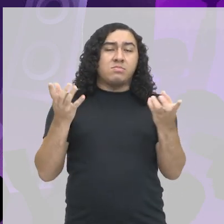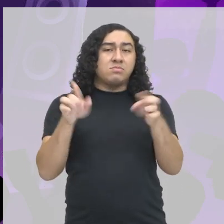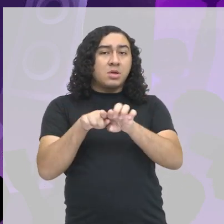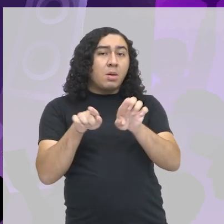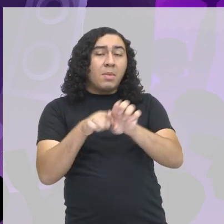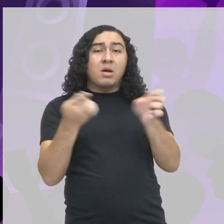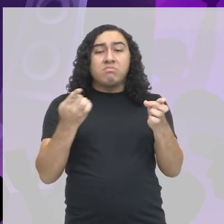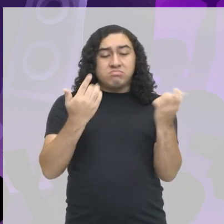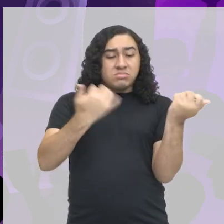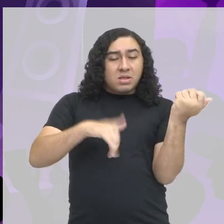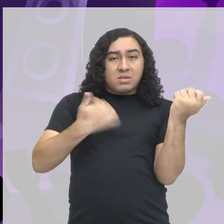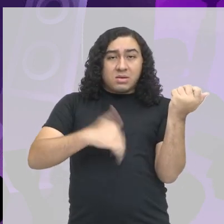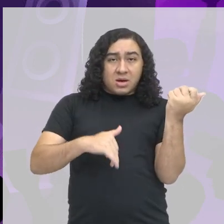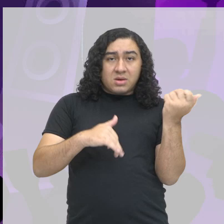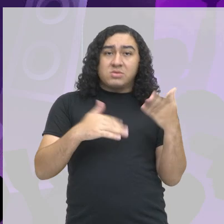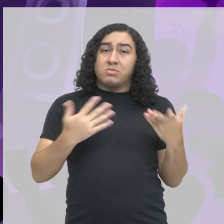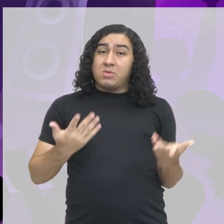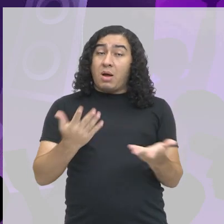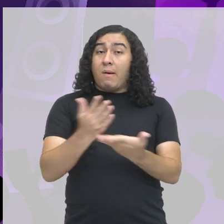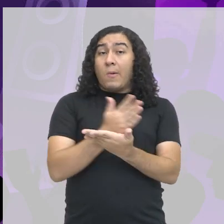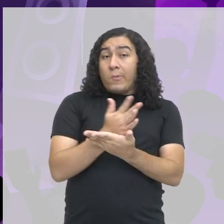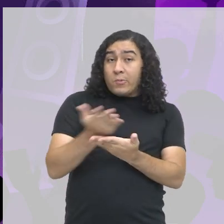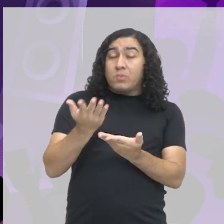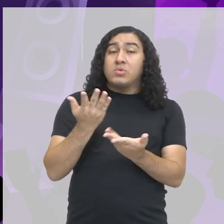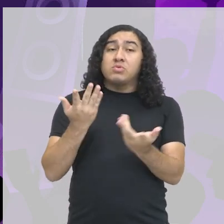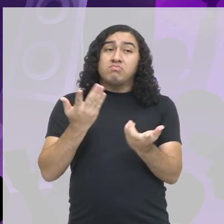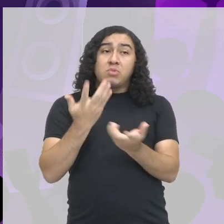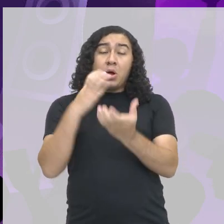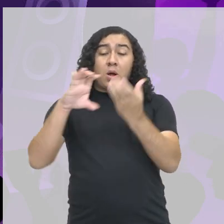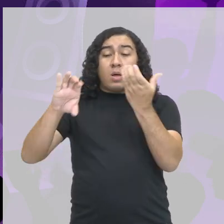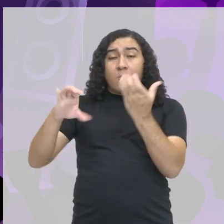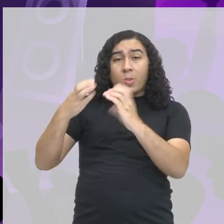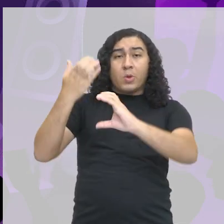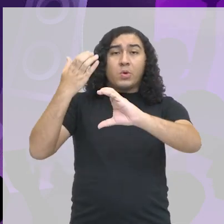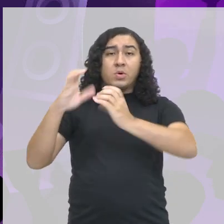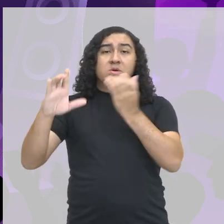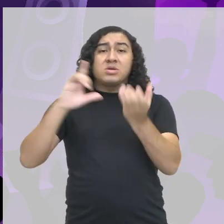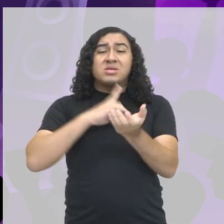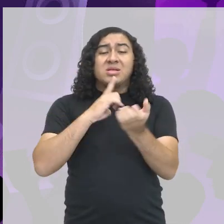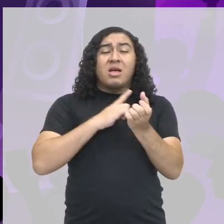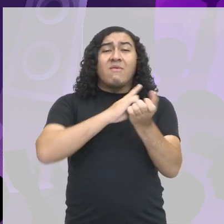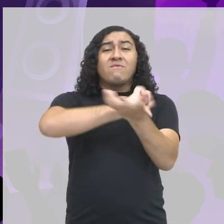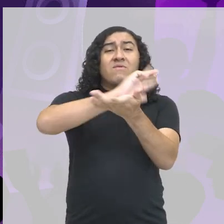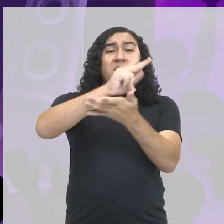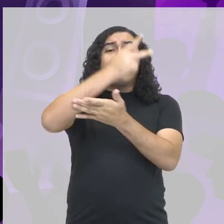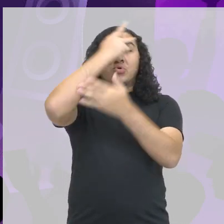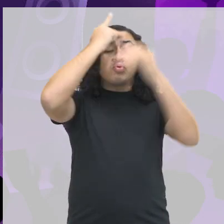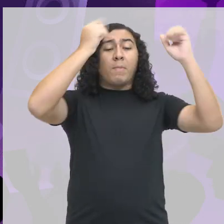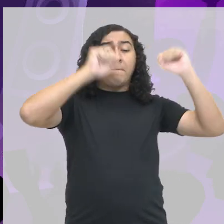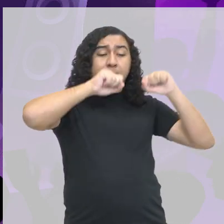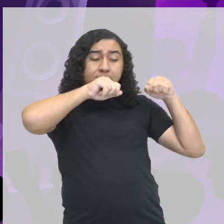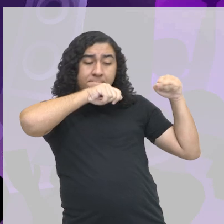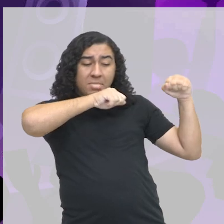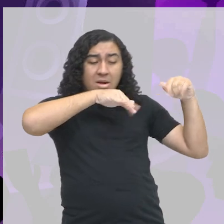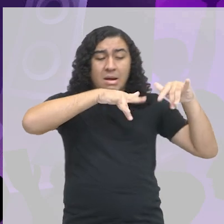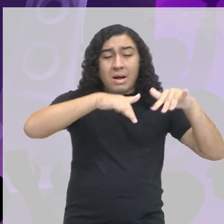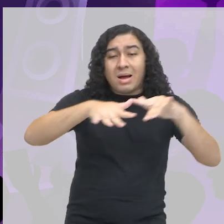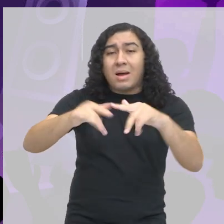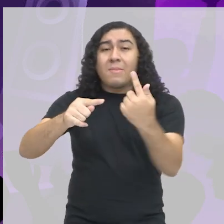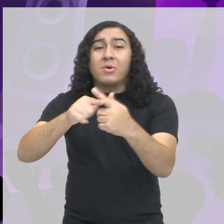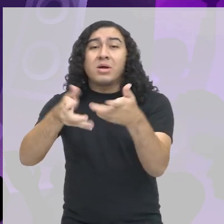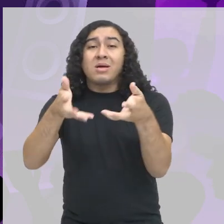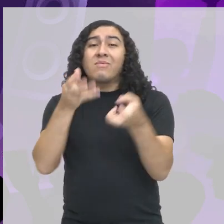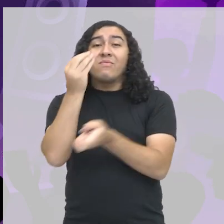de sertanejo. Então, alguns cantores reúnem multidões, aquelas pessoas que gostam